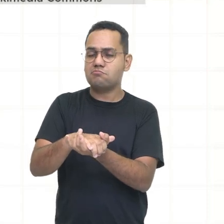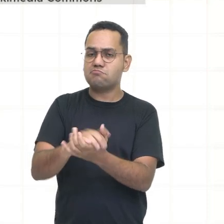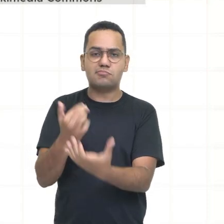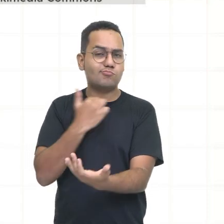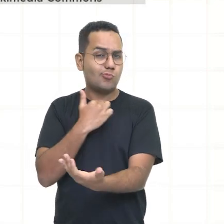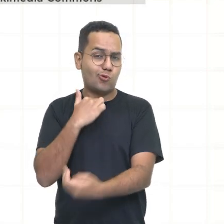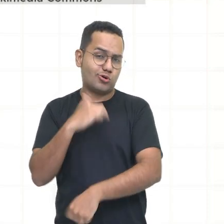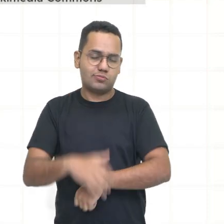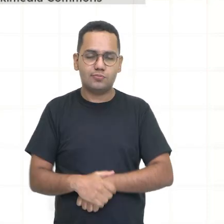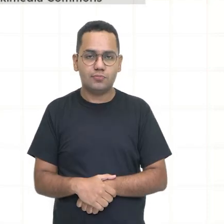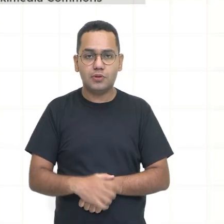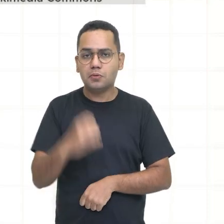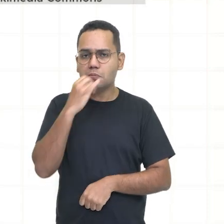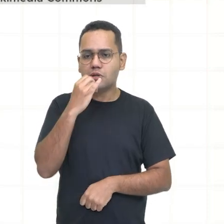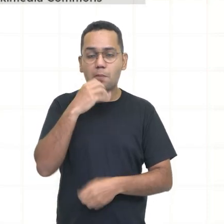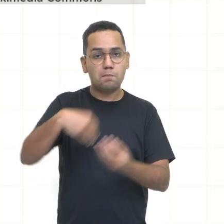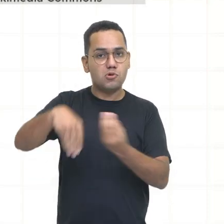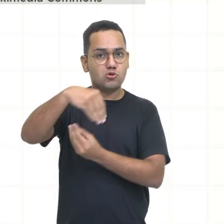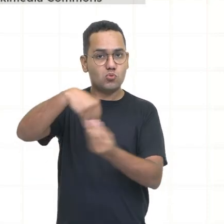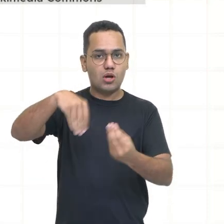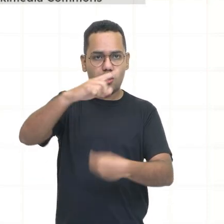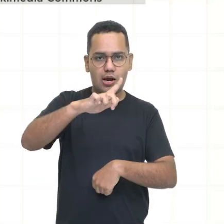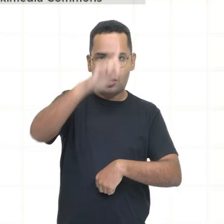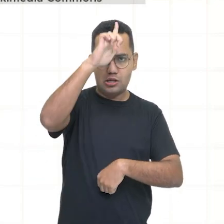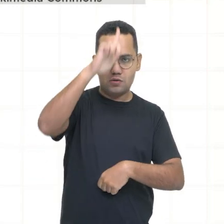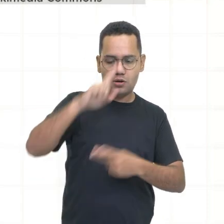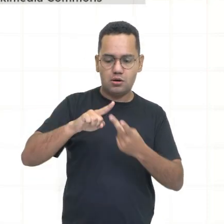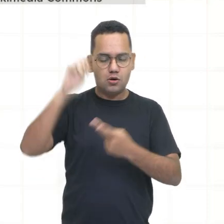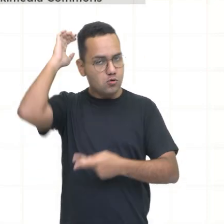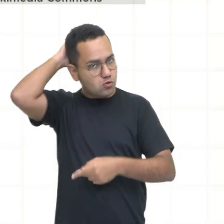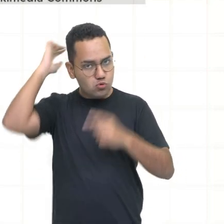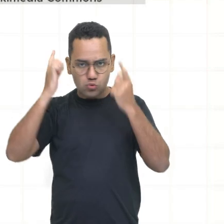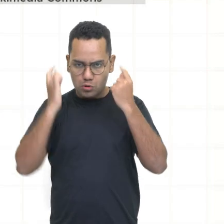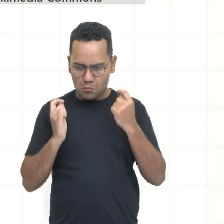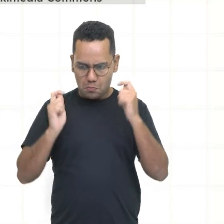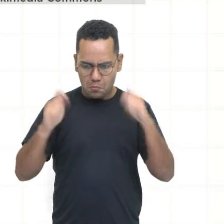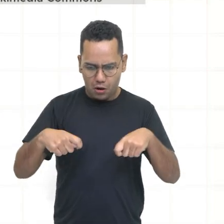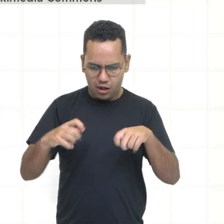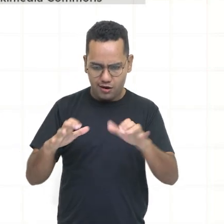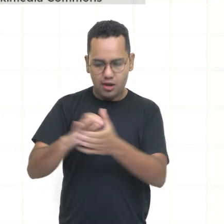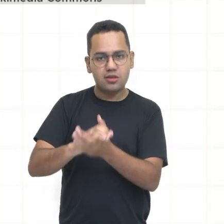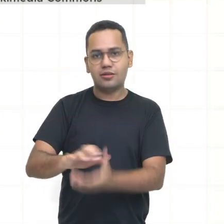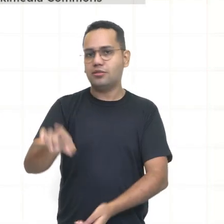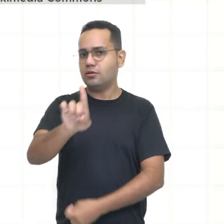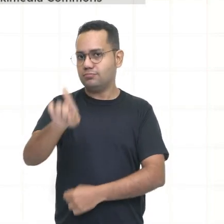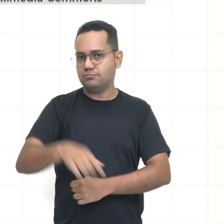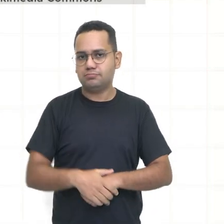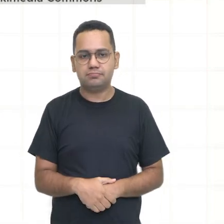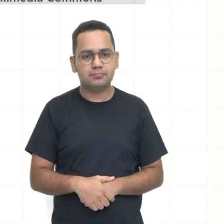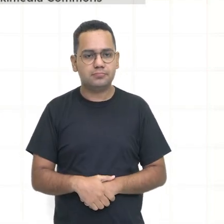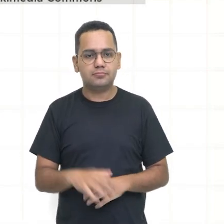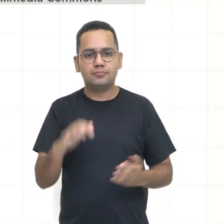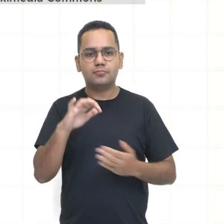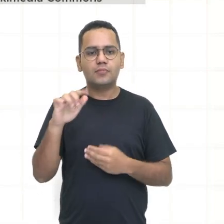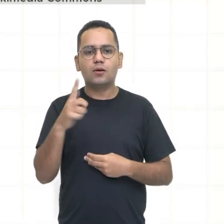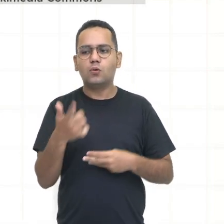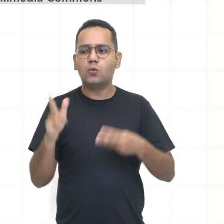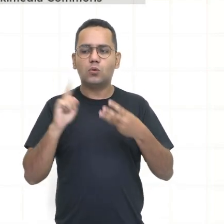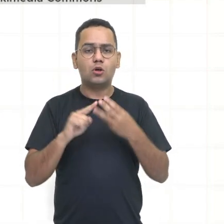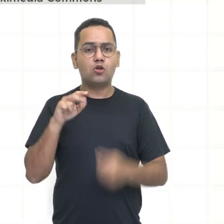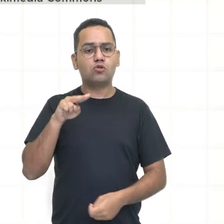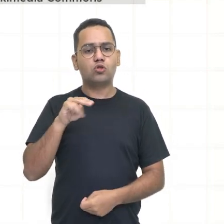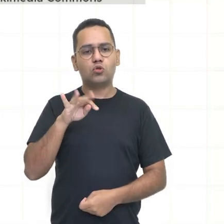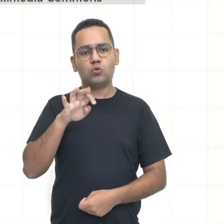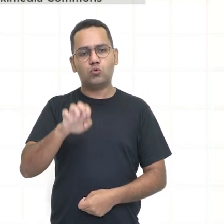entre judeus e alemães, certo? Continuando, vamos verificar também a Noite dos